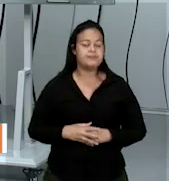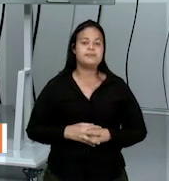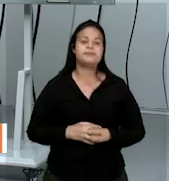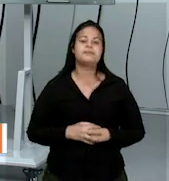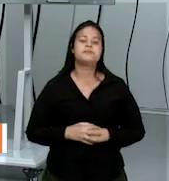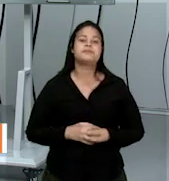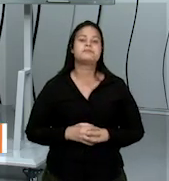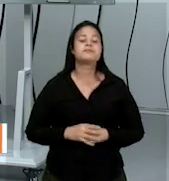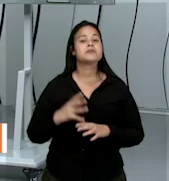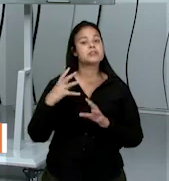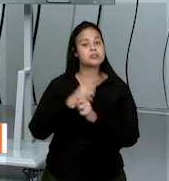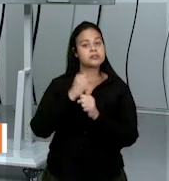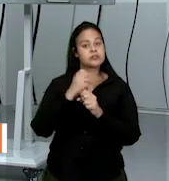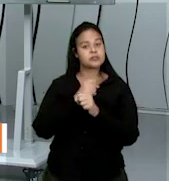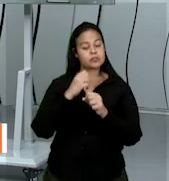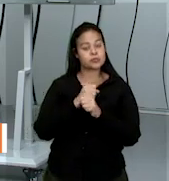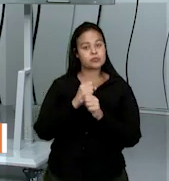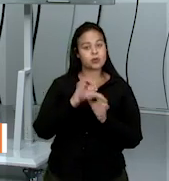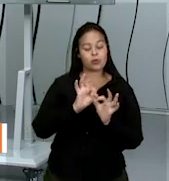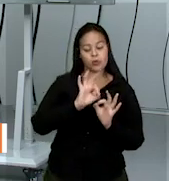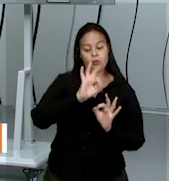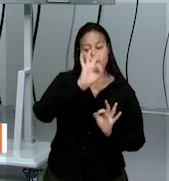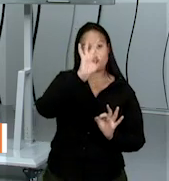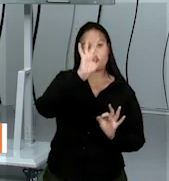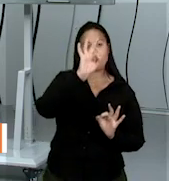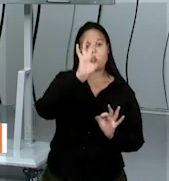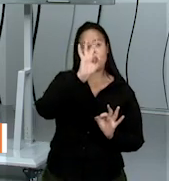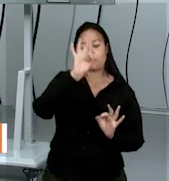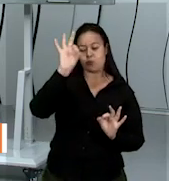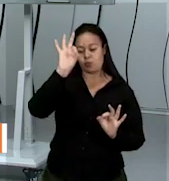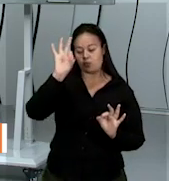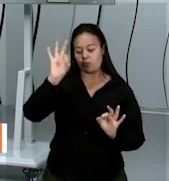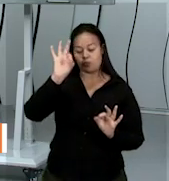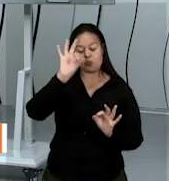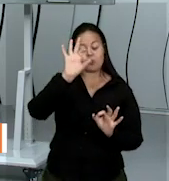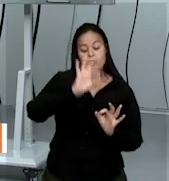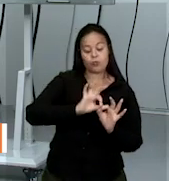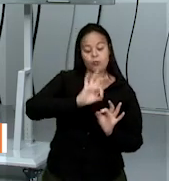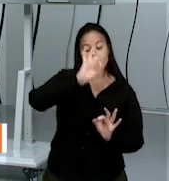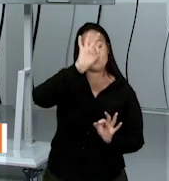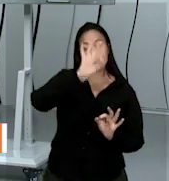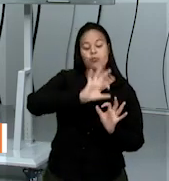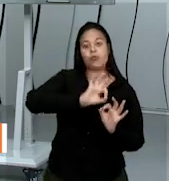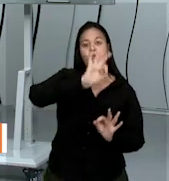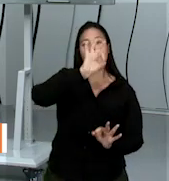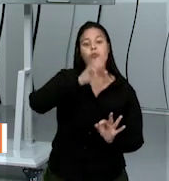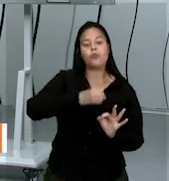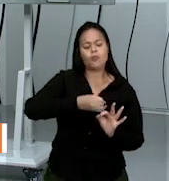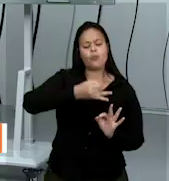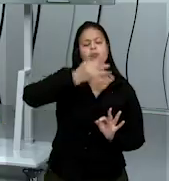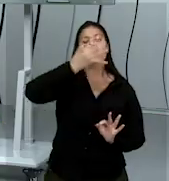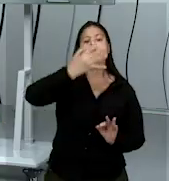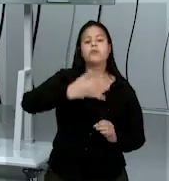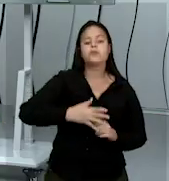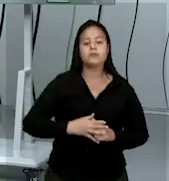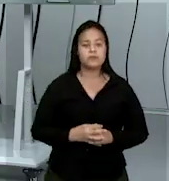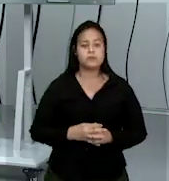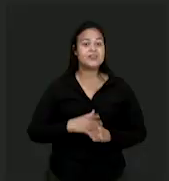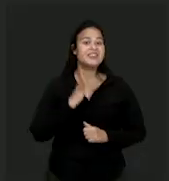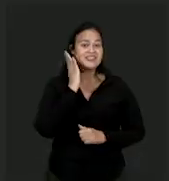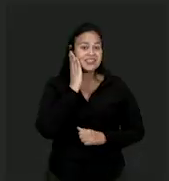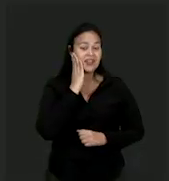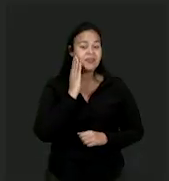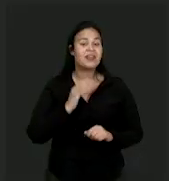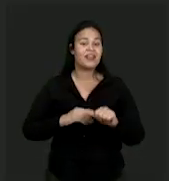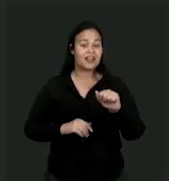Calcule o valor da altura na figura abaixo. Então vou calcular a altura, que é esse pedaço aqui do A até H, né? Sabendo que